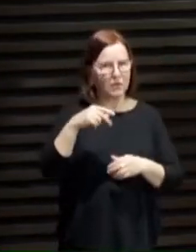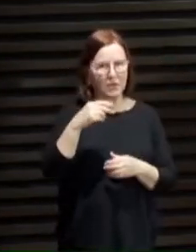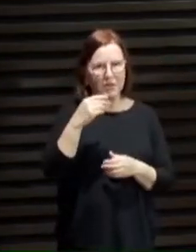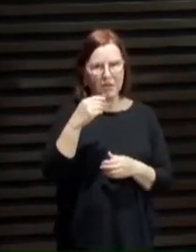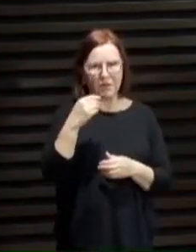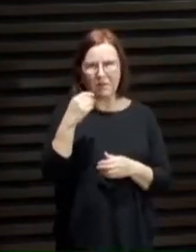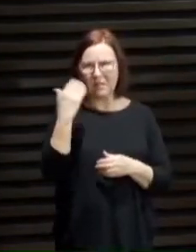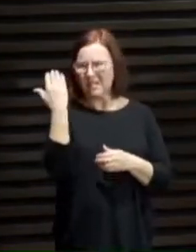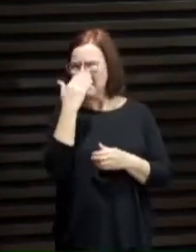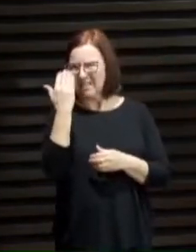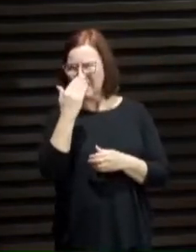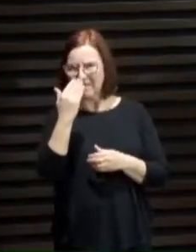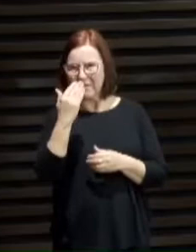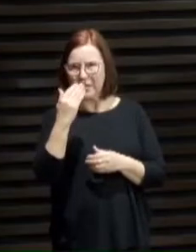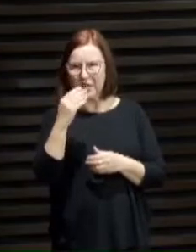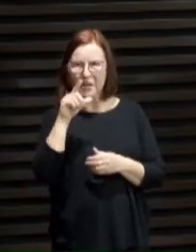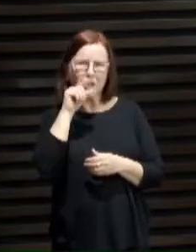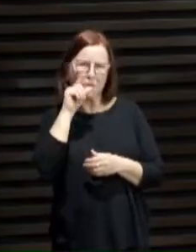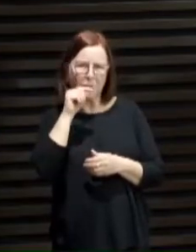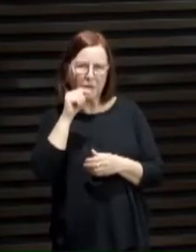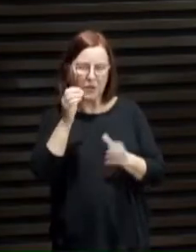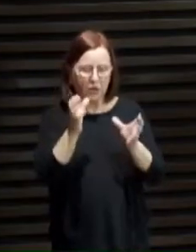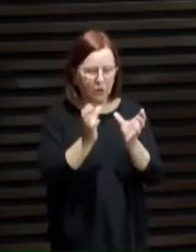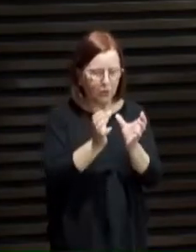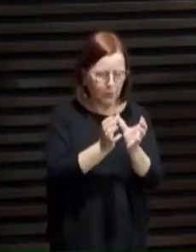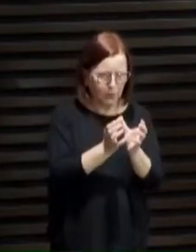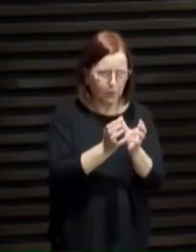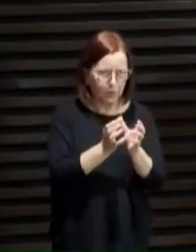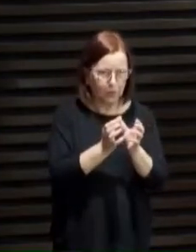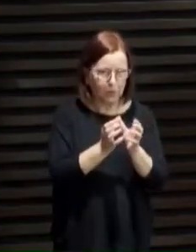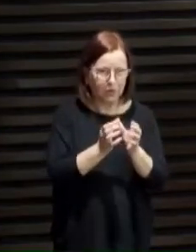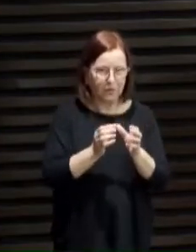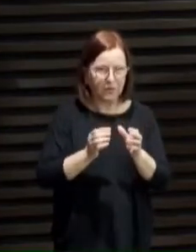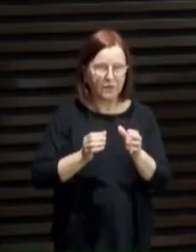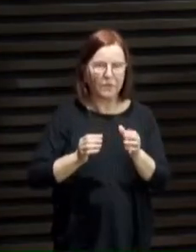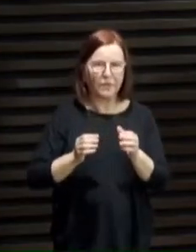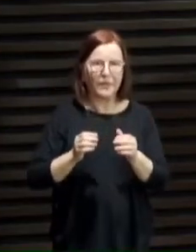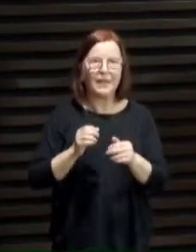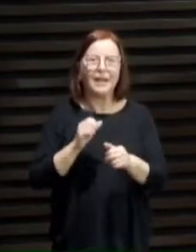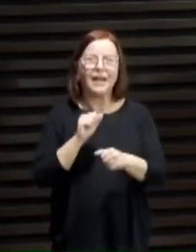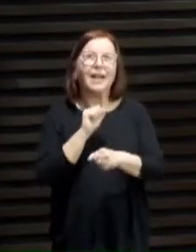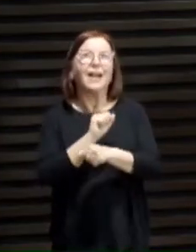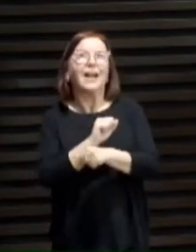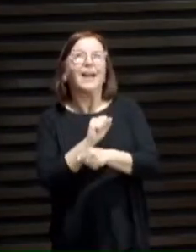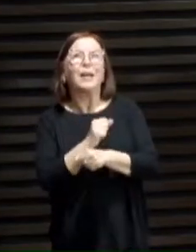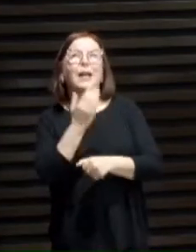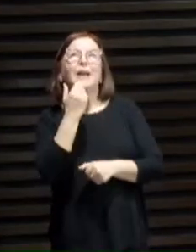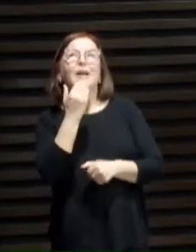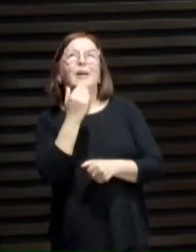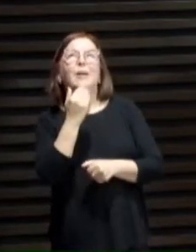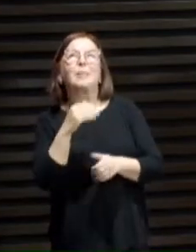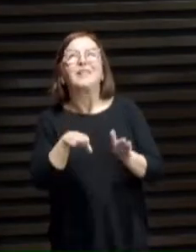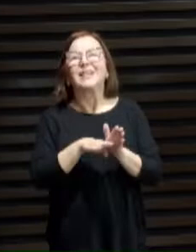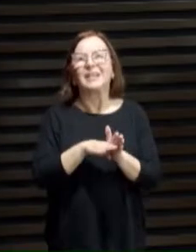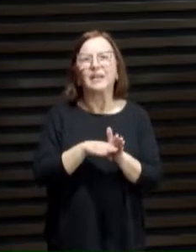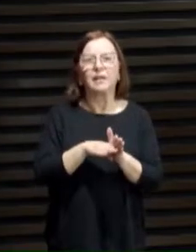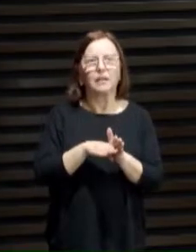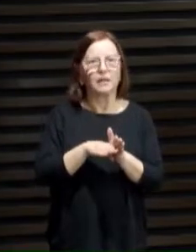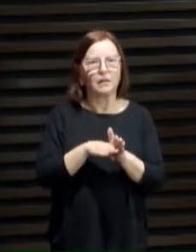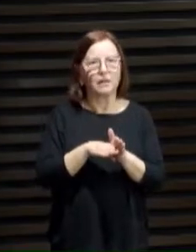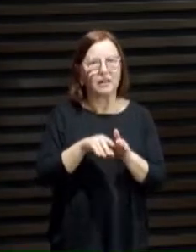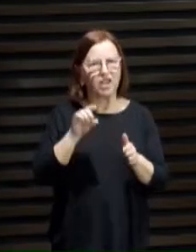no ninho, tá certo? Adulto, esperando a comidinha chegar. Só fica fiote